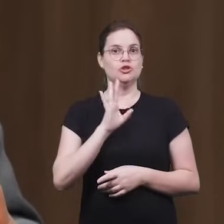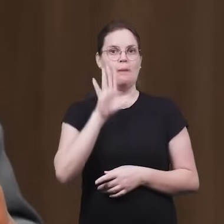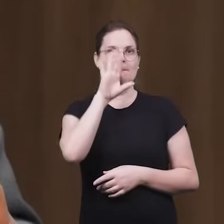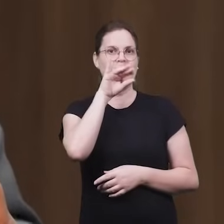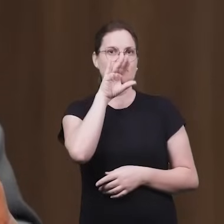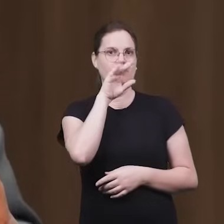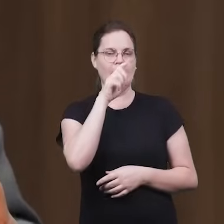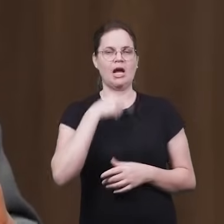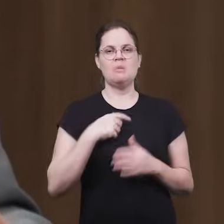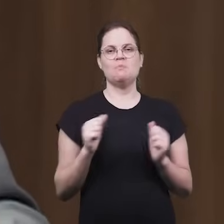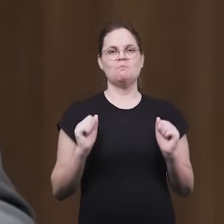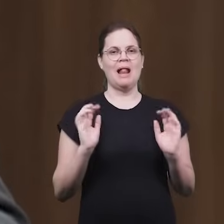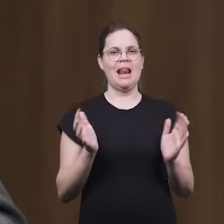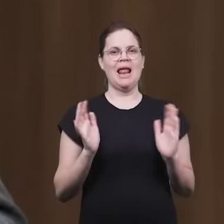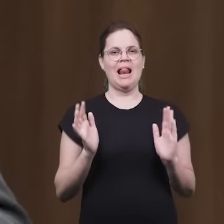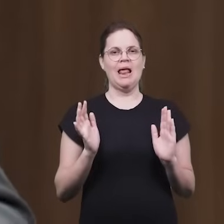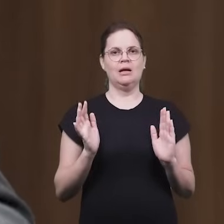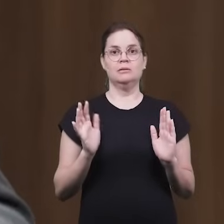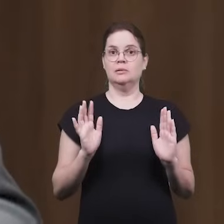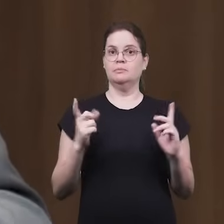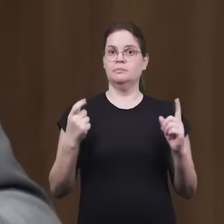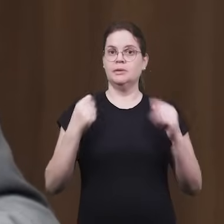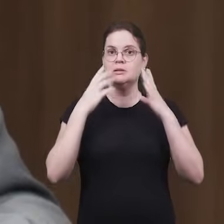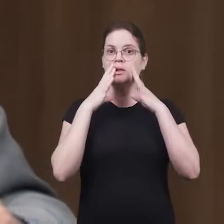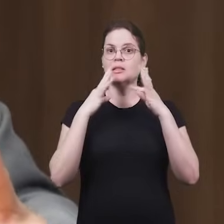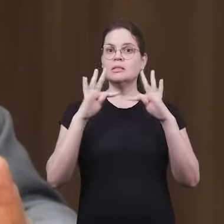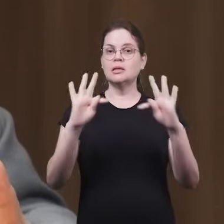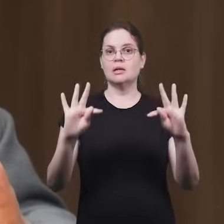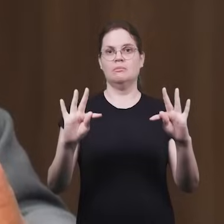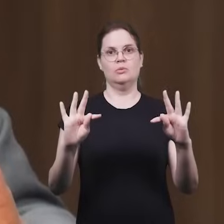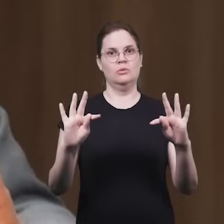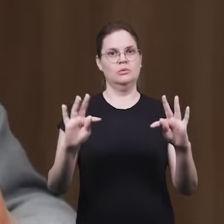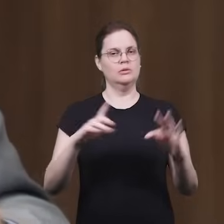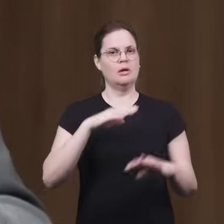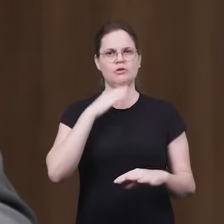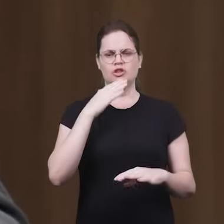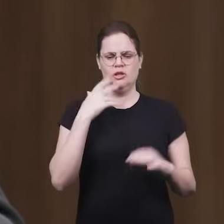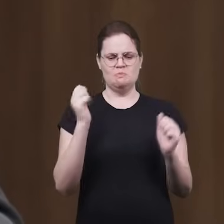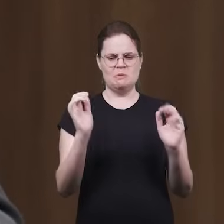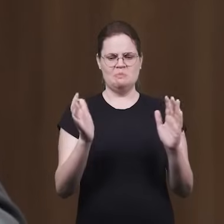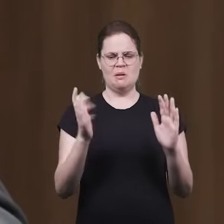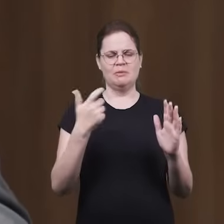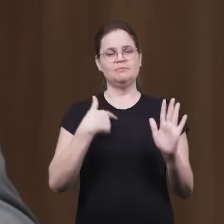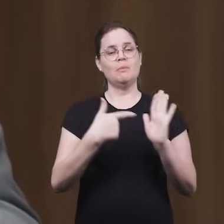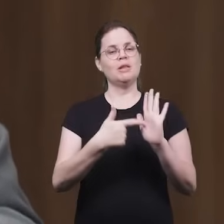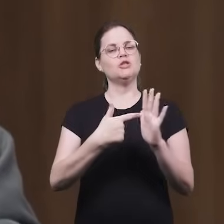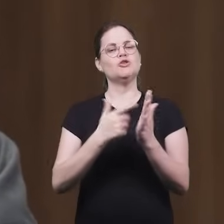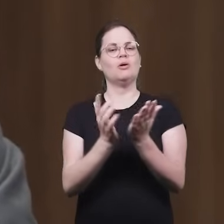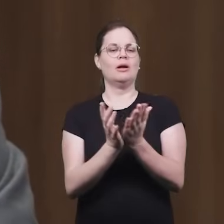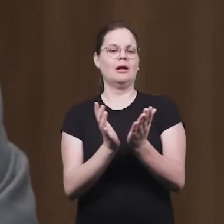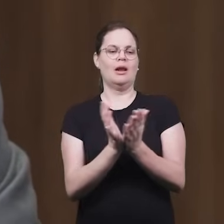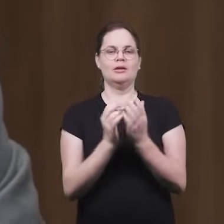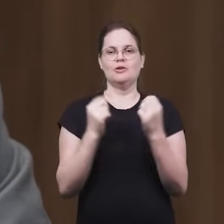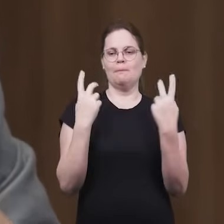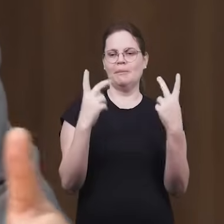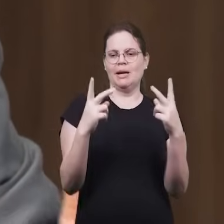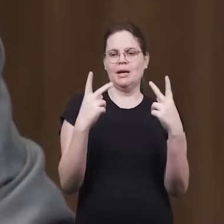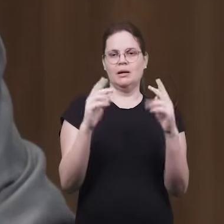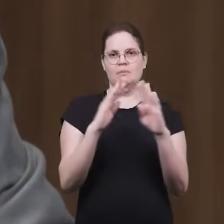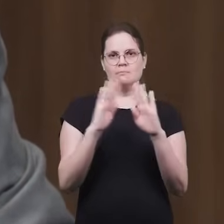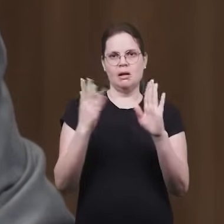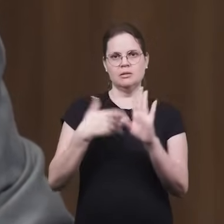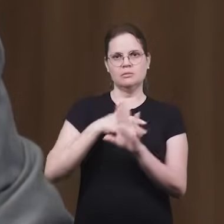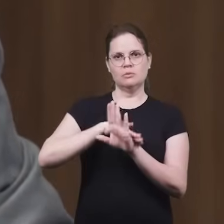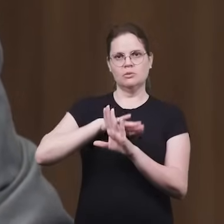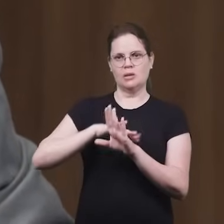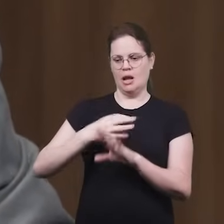verbal. Exato. Ela precisa ser no testemunho. Não adianta eu pregar e não viver